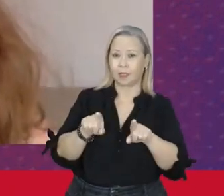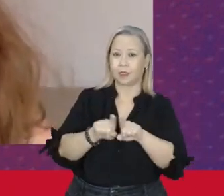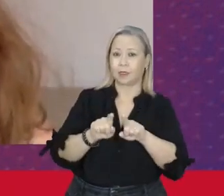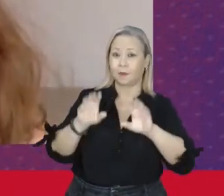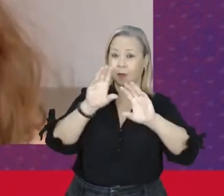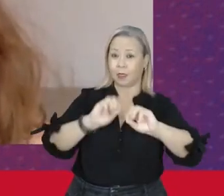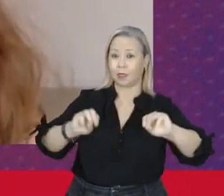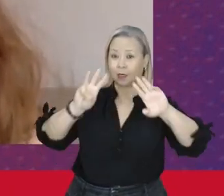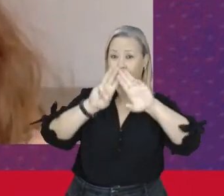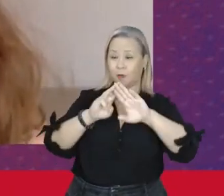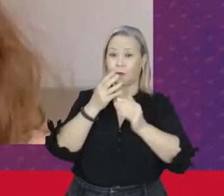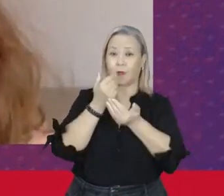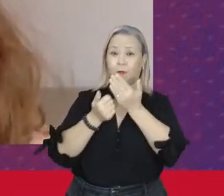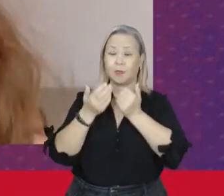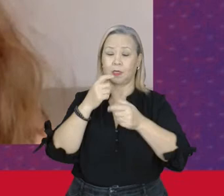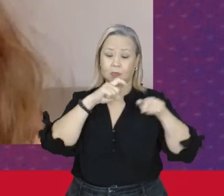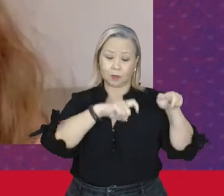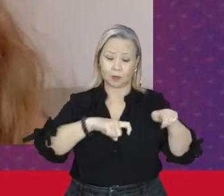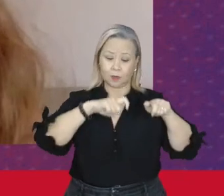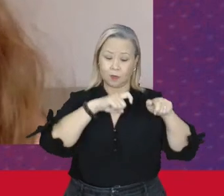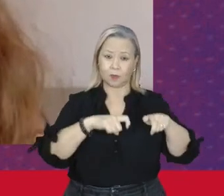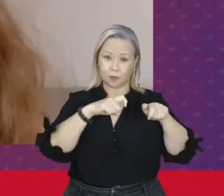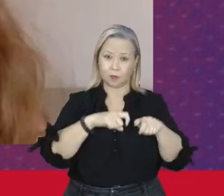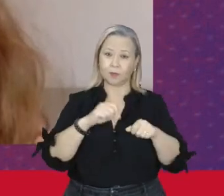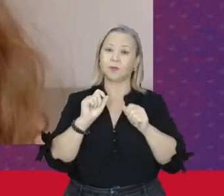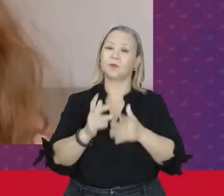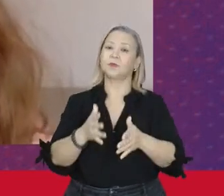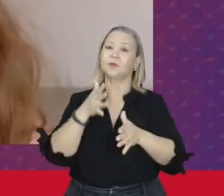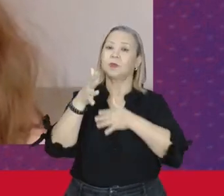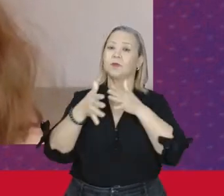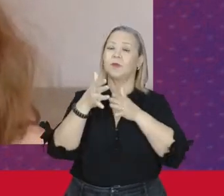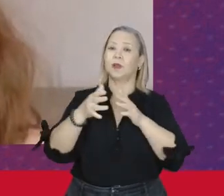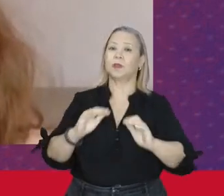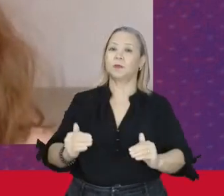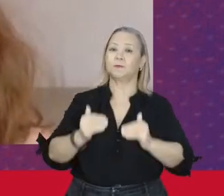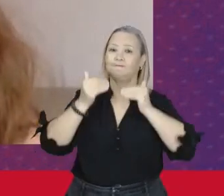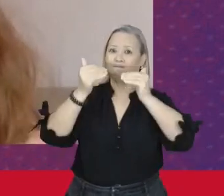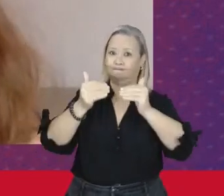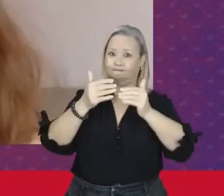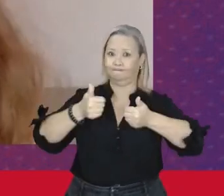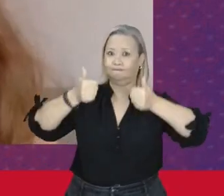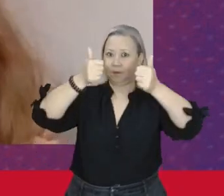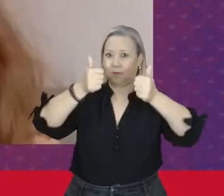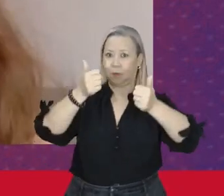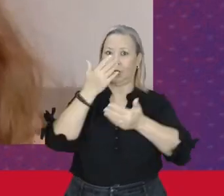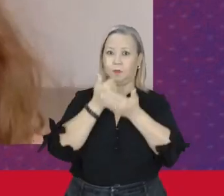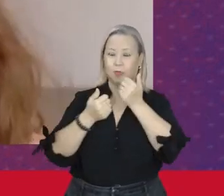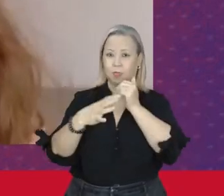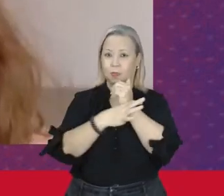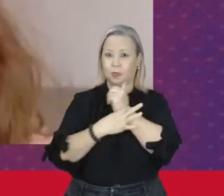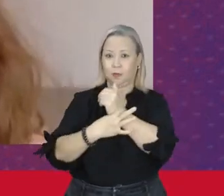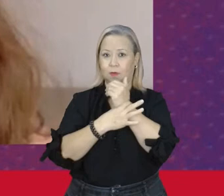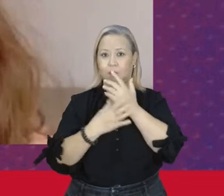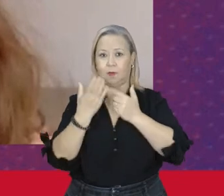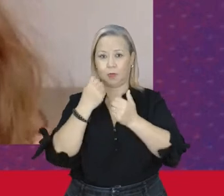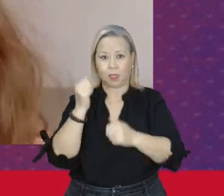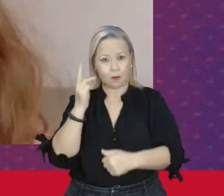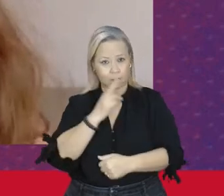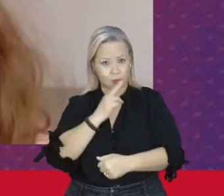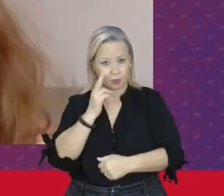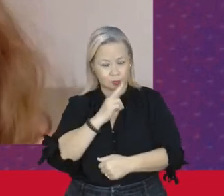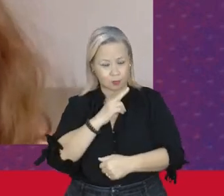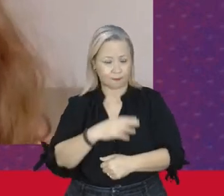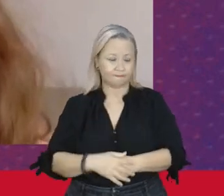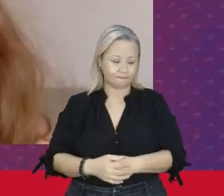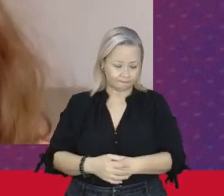Unidas para a Alimentação e Agricultura, que fala também em soberania alimentar, em segurança alimentar e nutricional, né? Ou